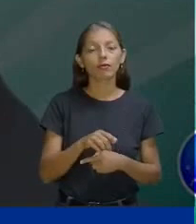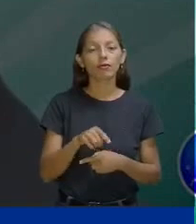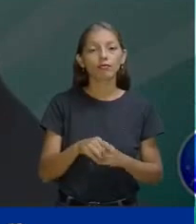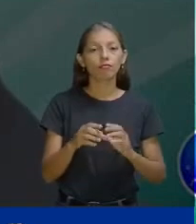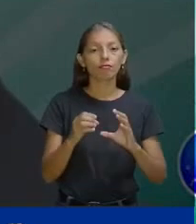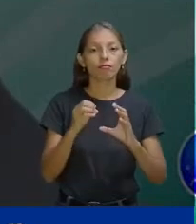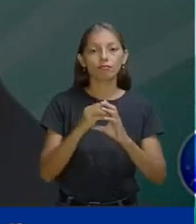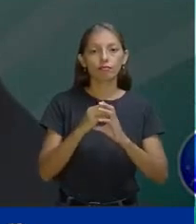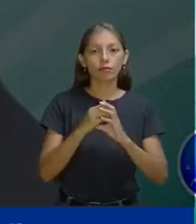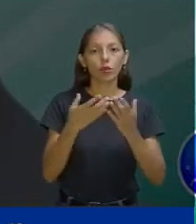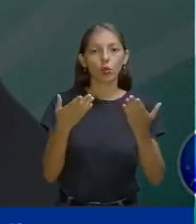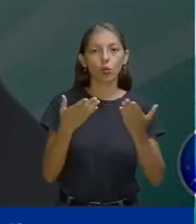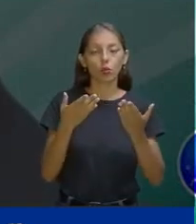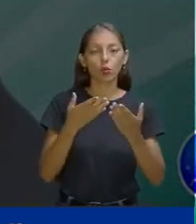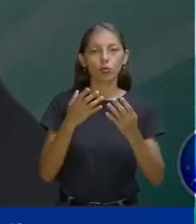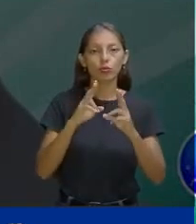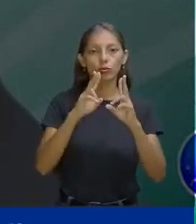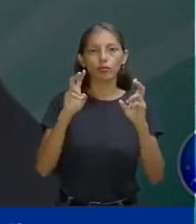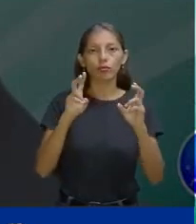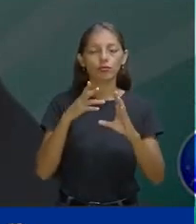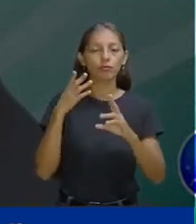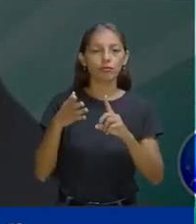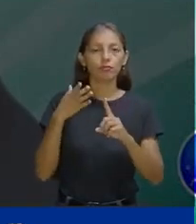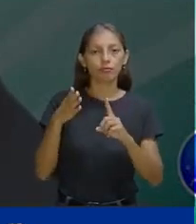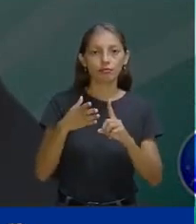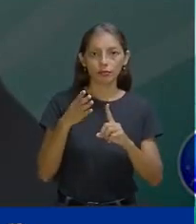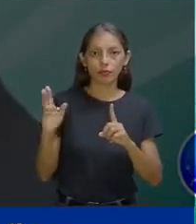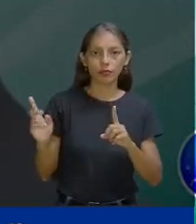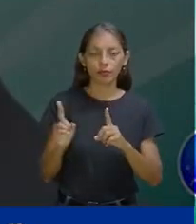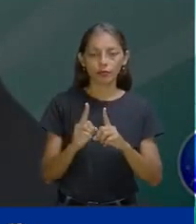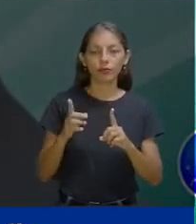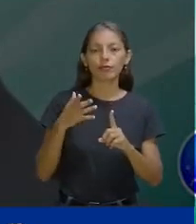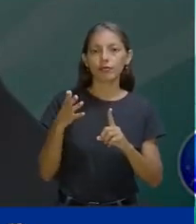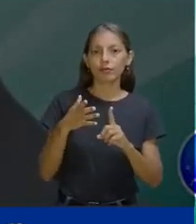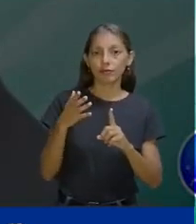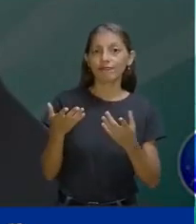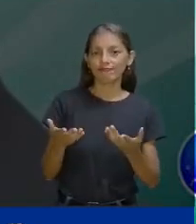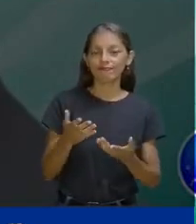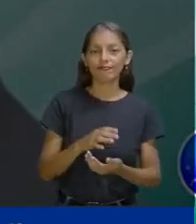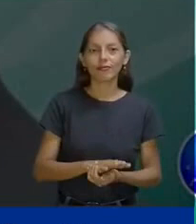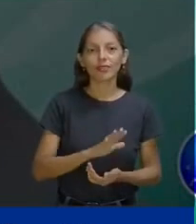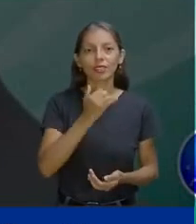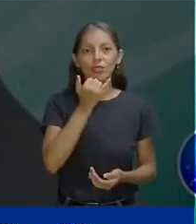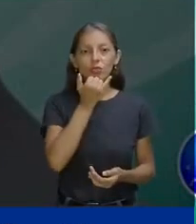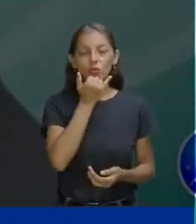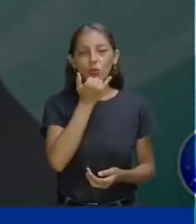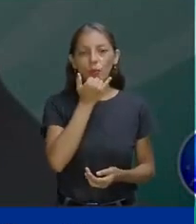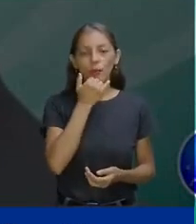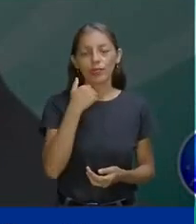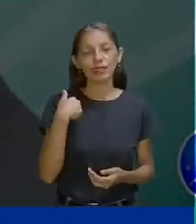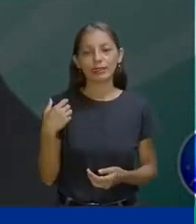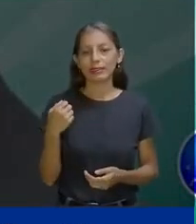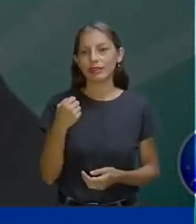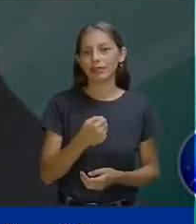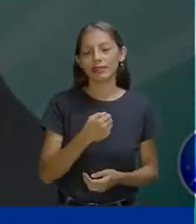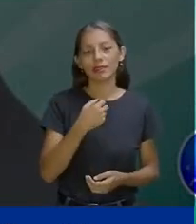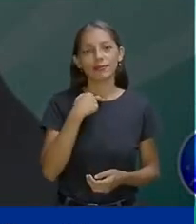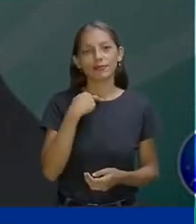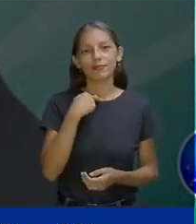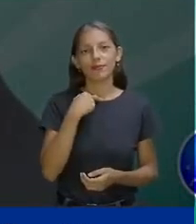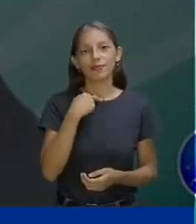TRE. Peço desculpas, as minhas excusas vão que infelizmente não posso estar presente hoje aí,